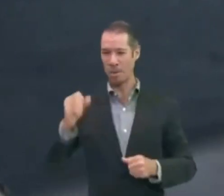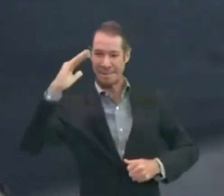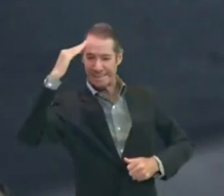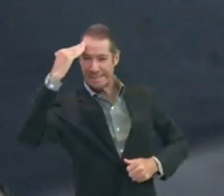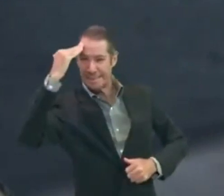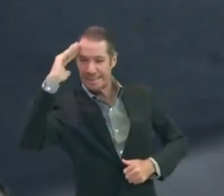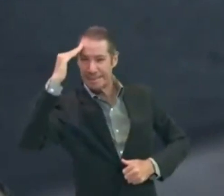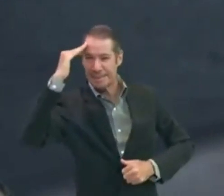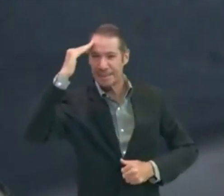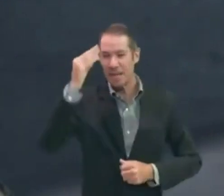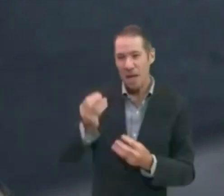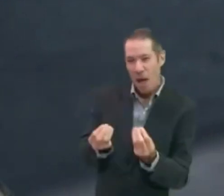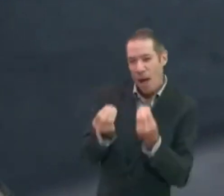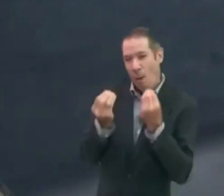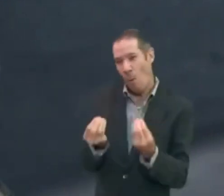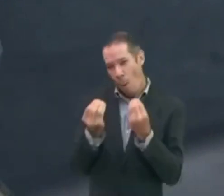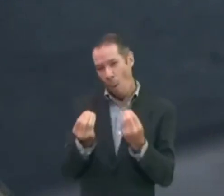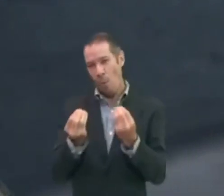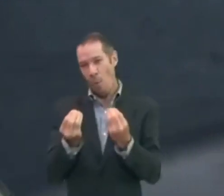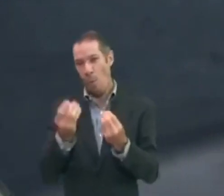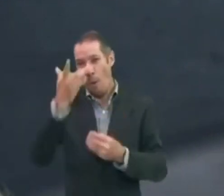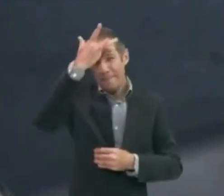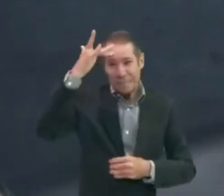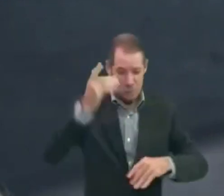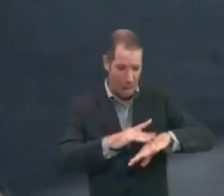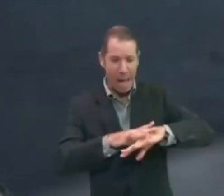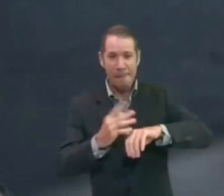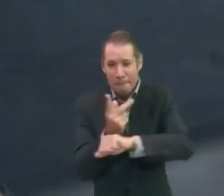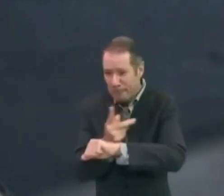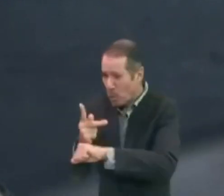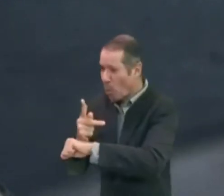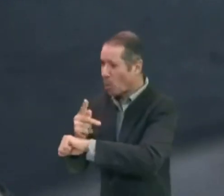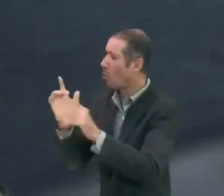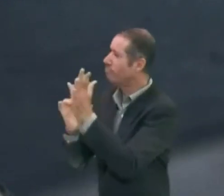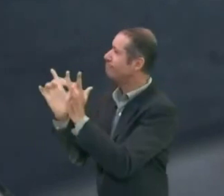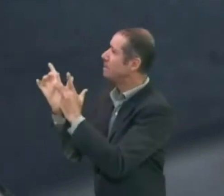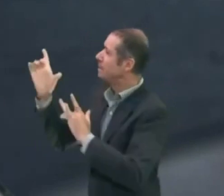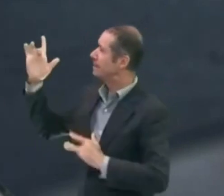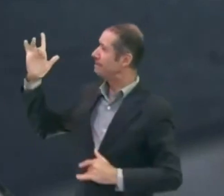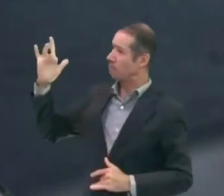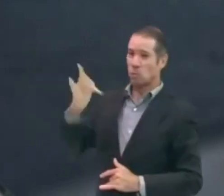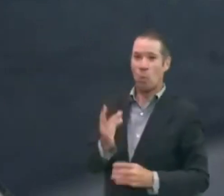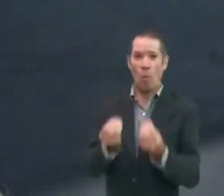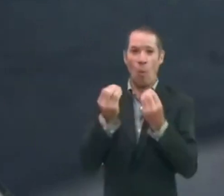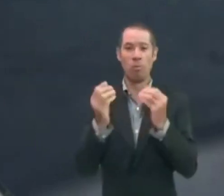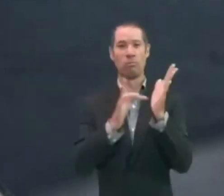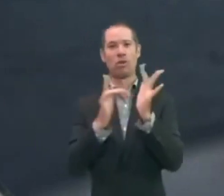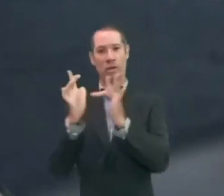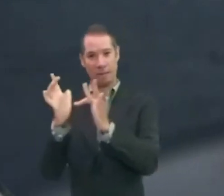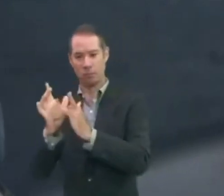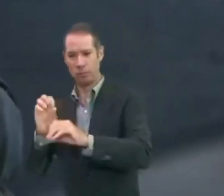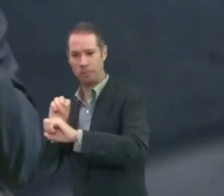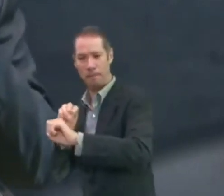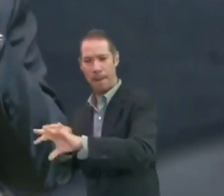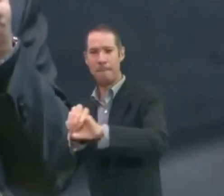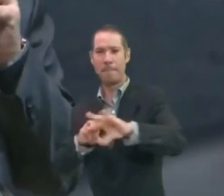entender como é que esse leproso procurou esse toque. Jesus havia terminado de pregar